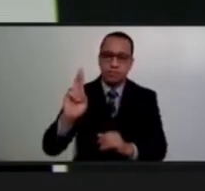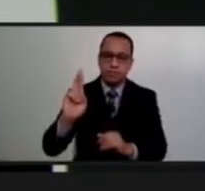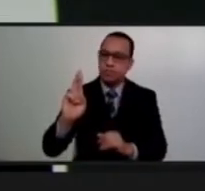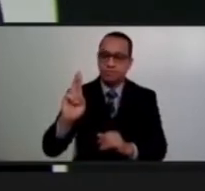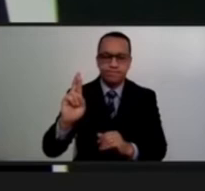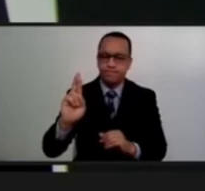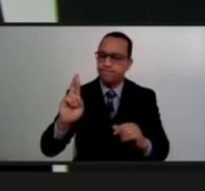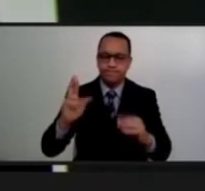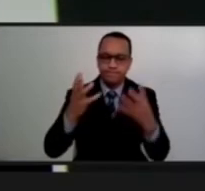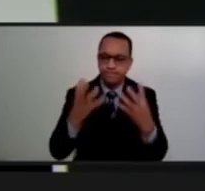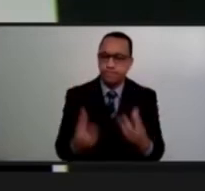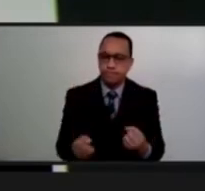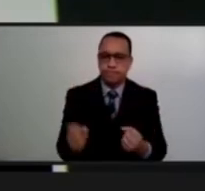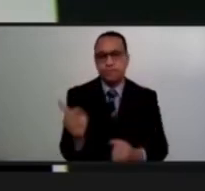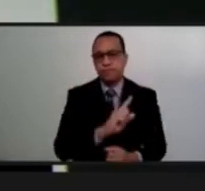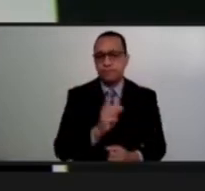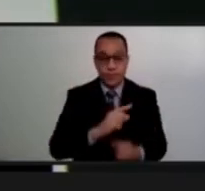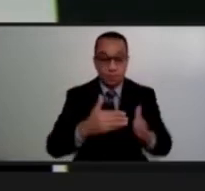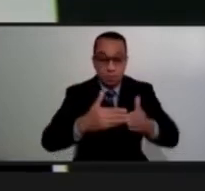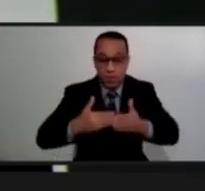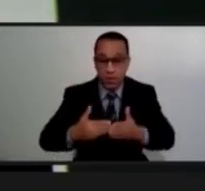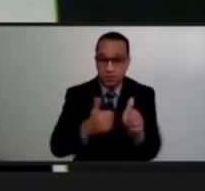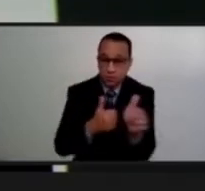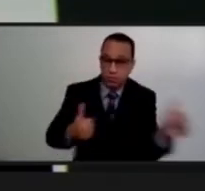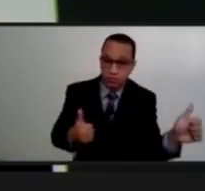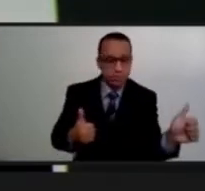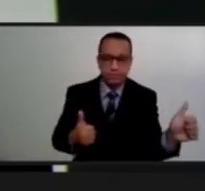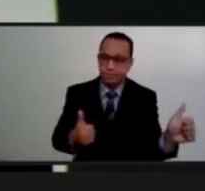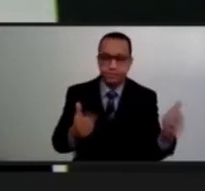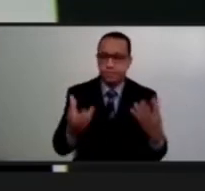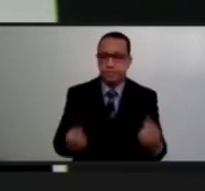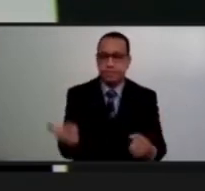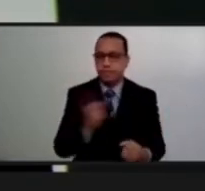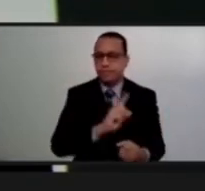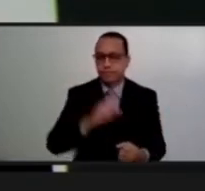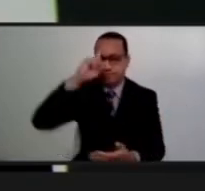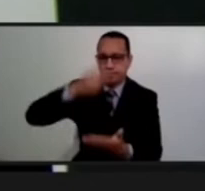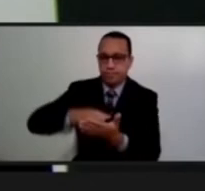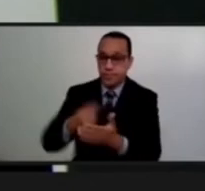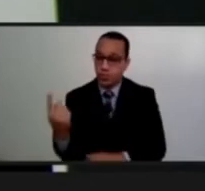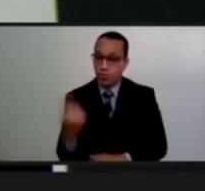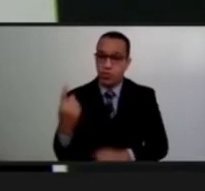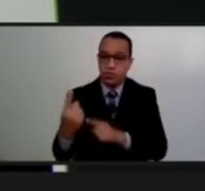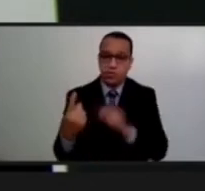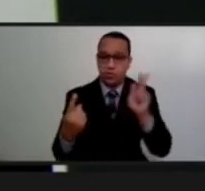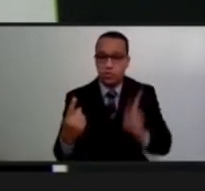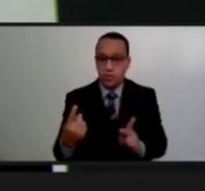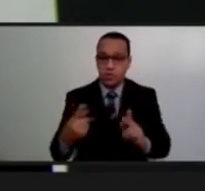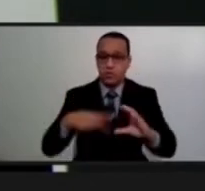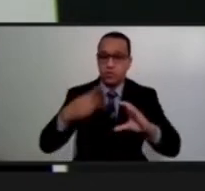Militar, Marcos Pacola, do Republicanos. Pacola é acusado de assassinar com tiros pelas costas o